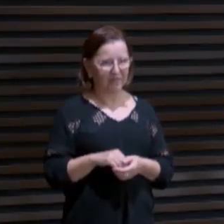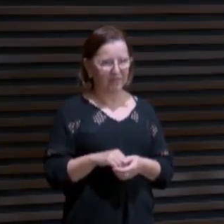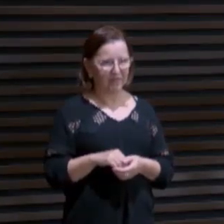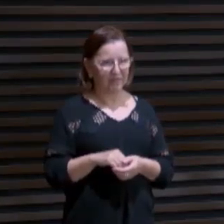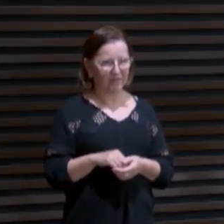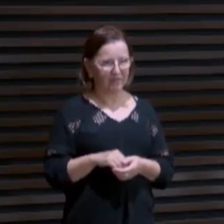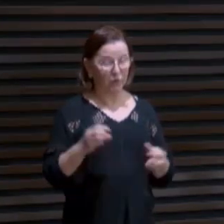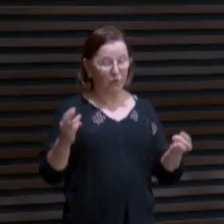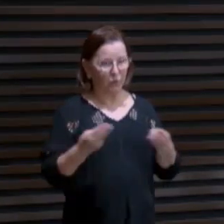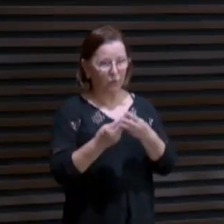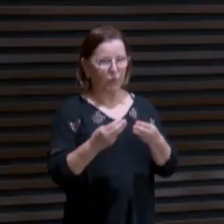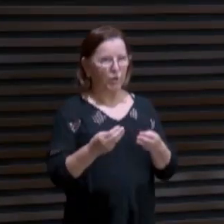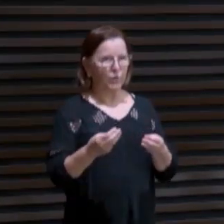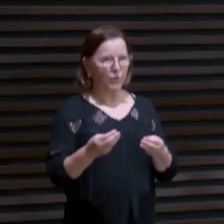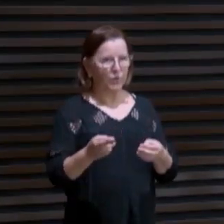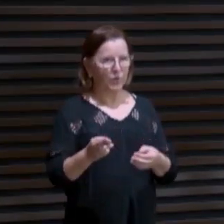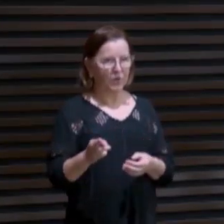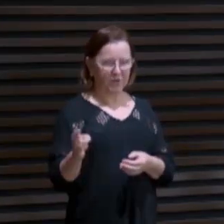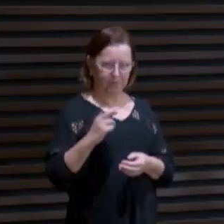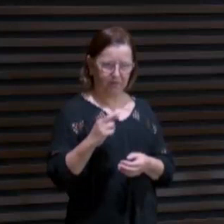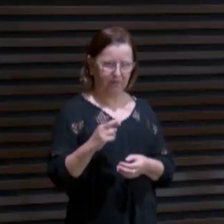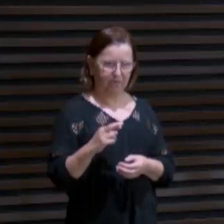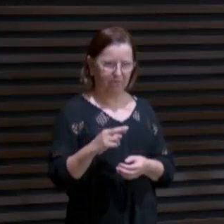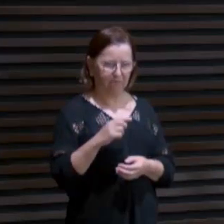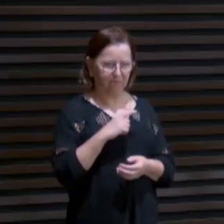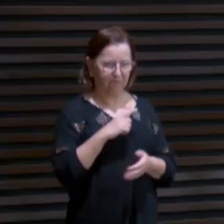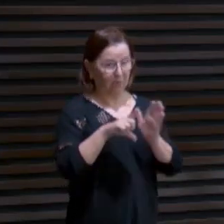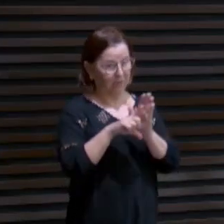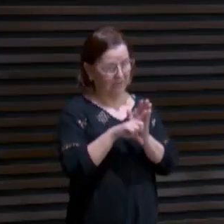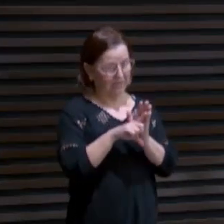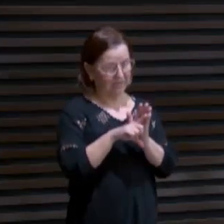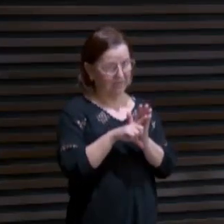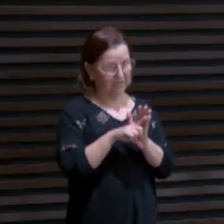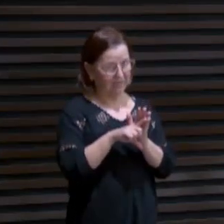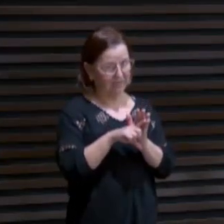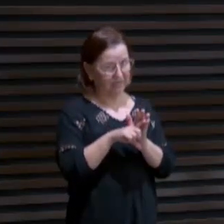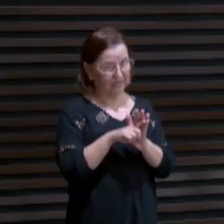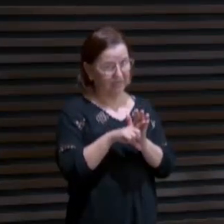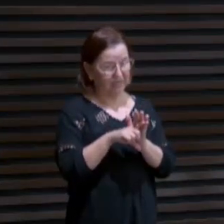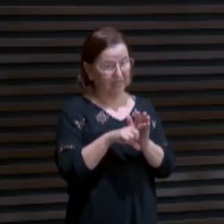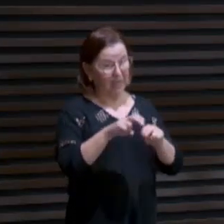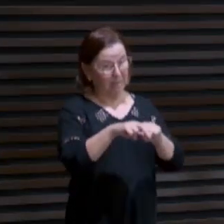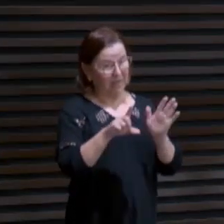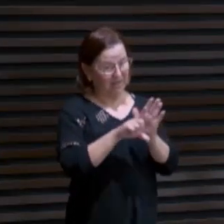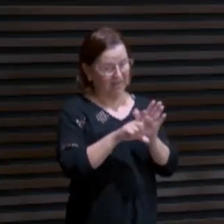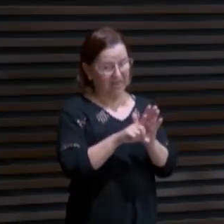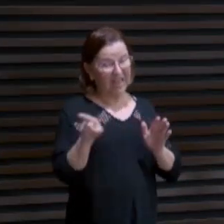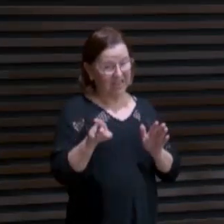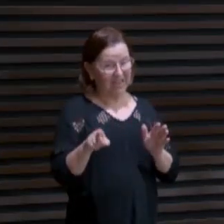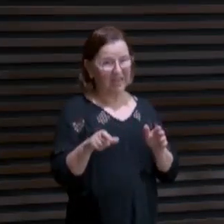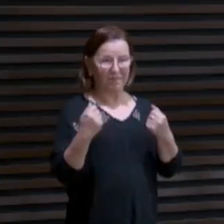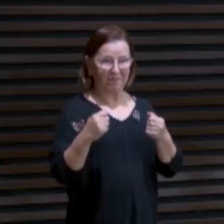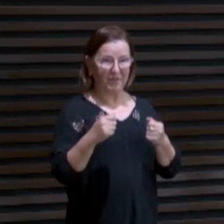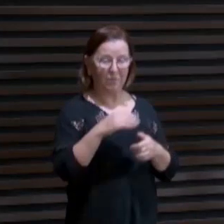Responderam-lhe os judeus: "Temos uma lei, e de conformidade com a lei, ele deve morrer, porque assim mesmo se